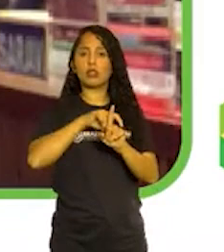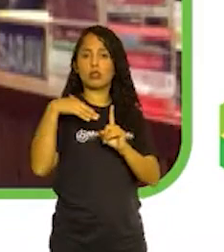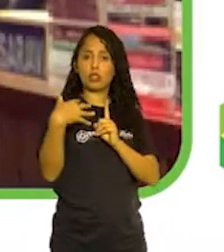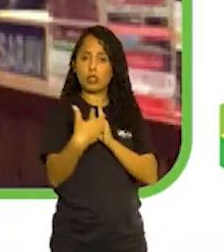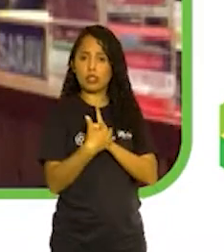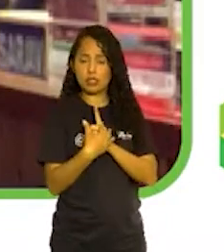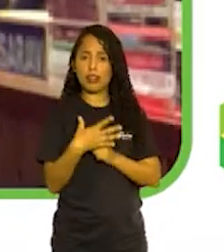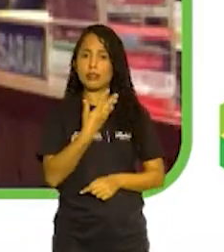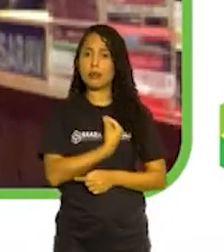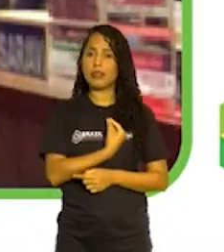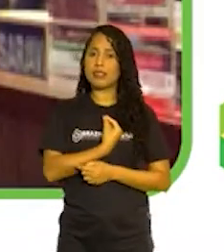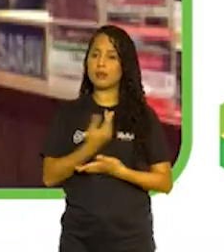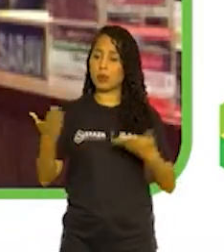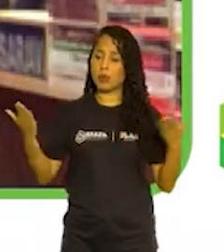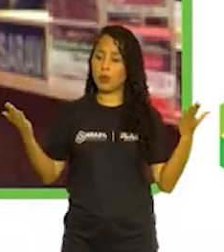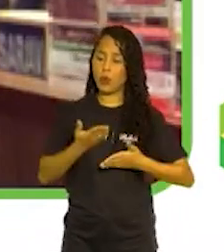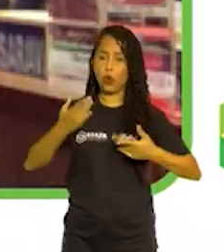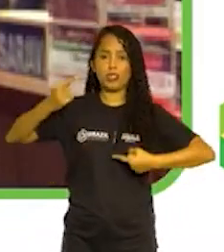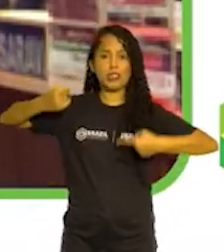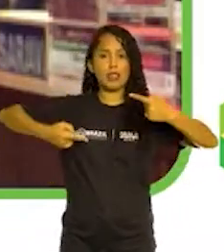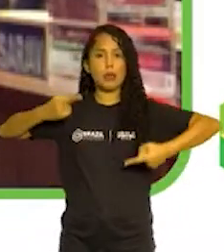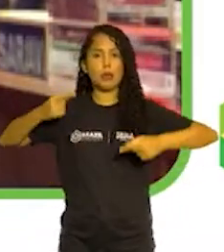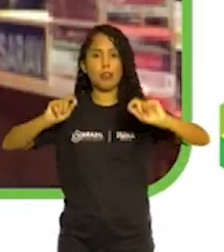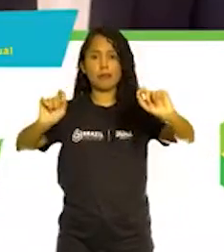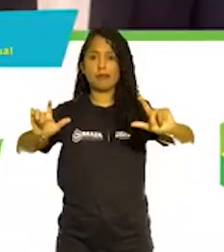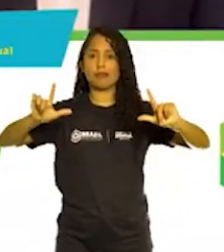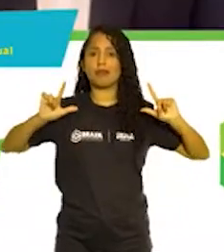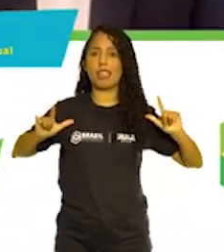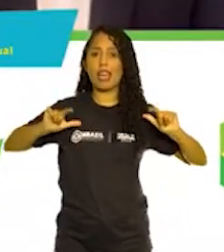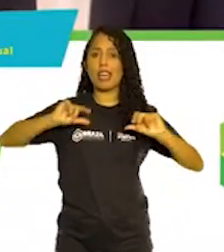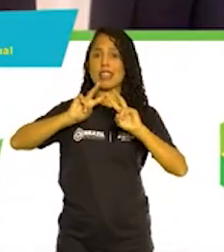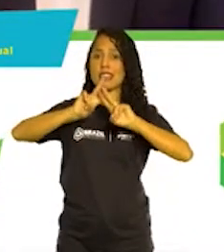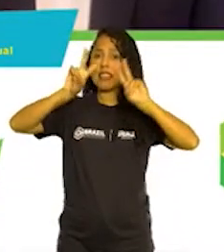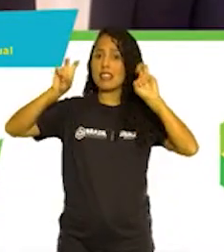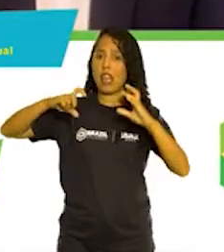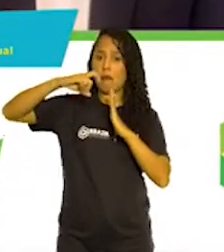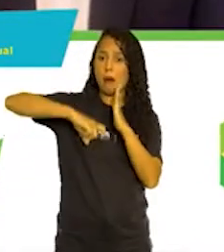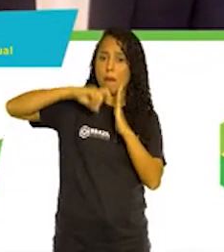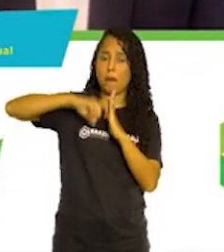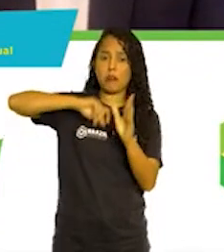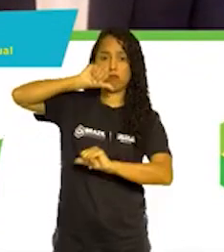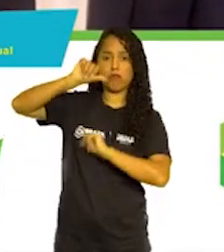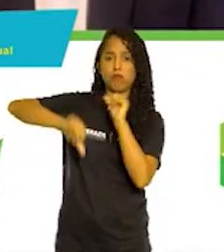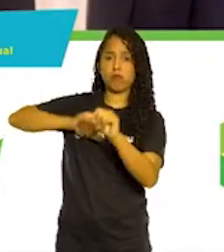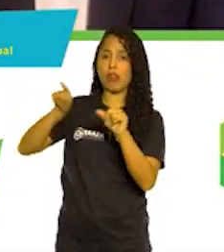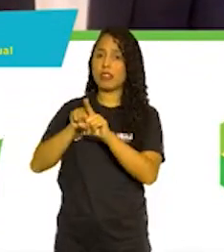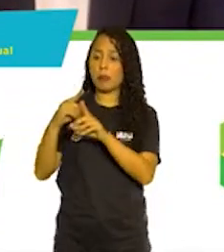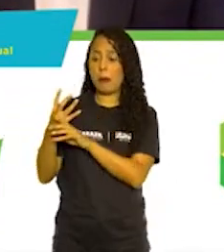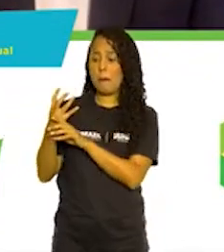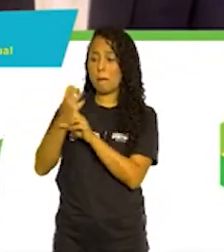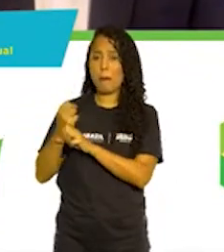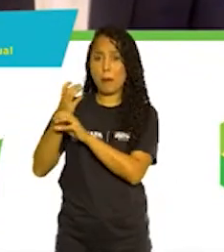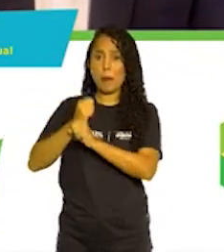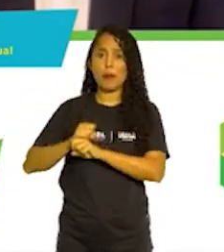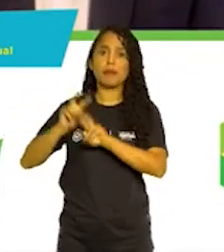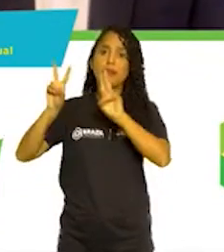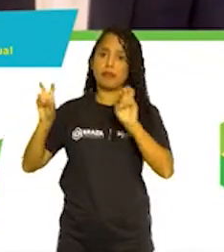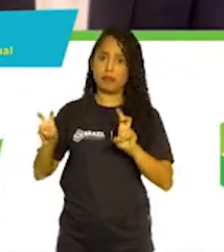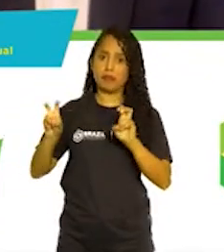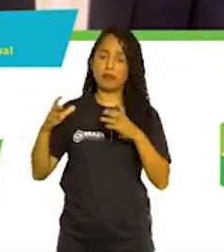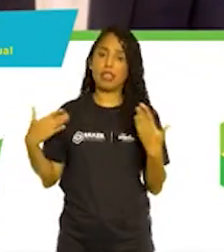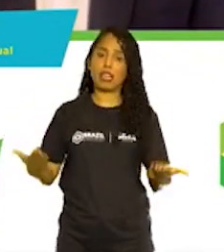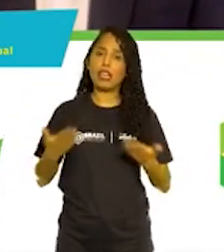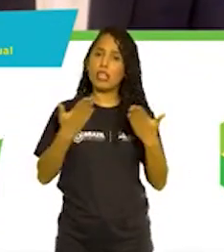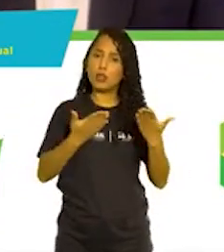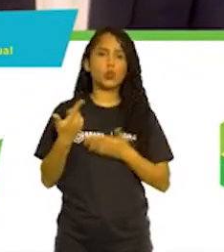como debatedora de um painel sobre reforma fiscal e sobre questão orçamentária. Isso não está posto na